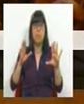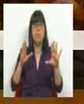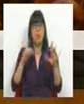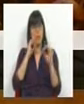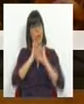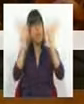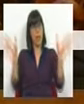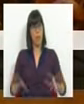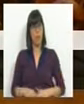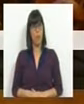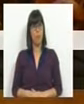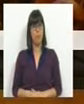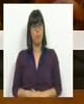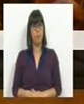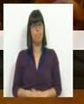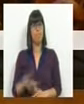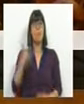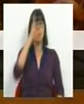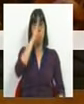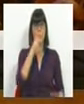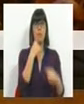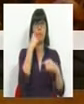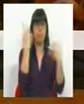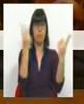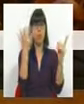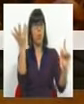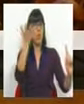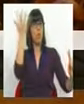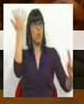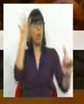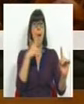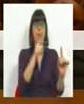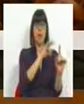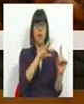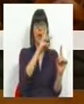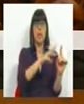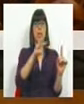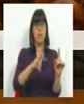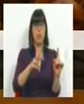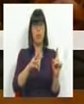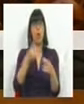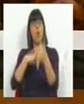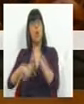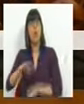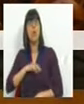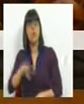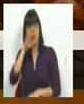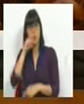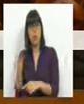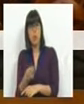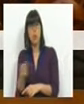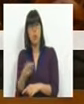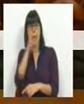foi cristalino. O primeiro-ministro anunciou com pompa 1.400 milhões. Peço que conclua, os senhores ministros, deputado, vou